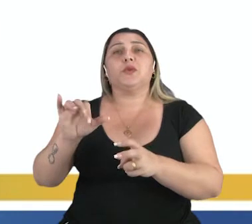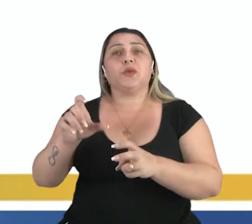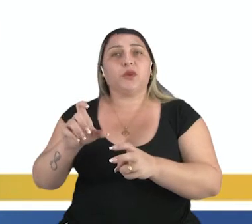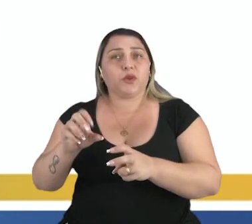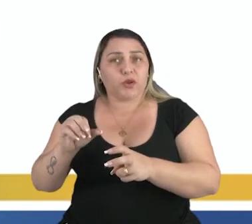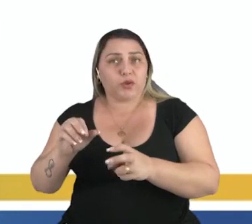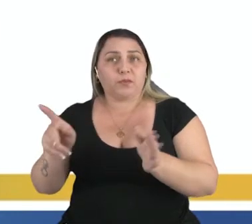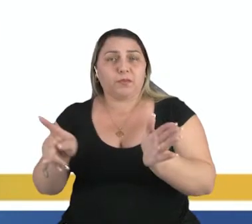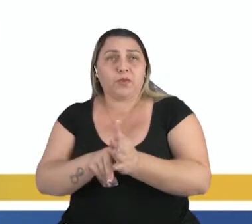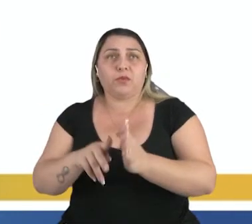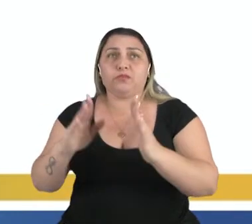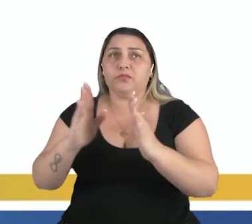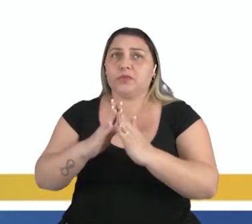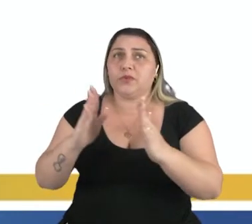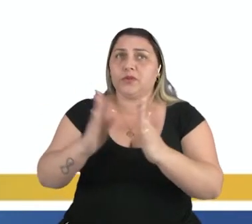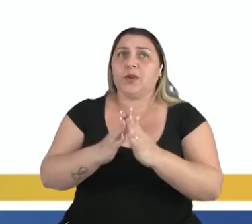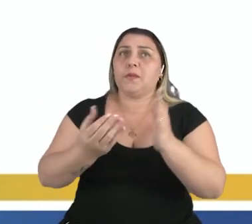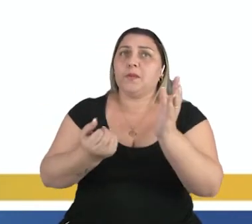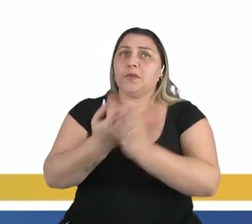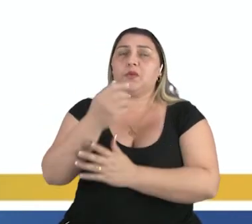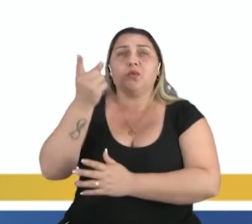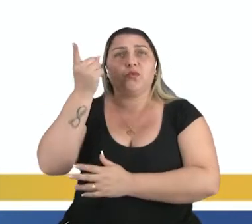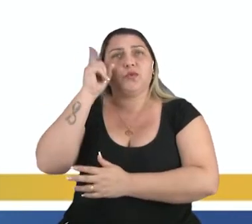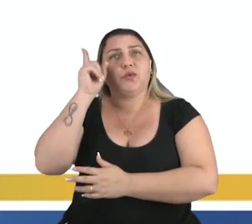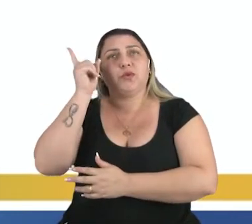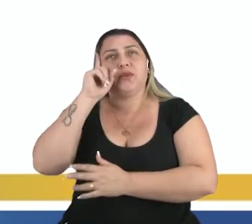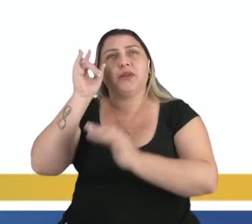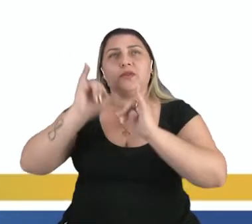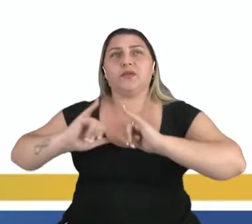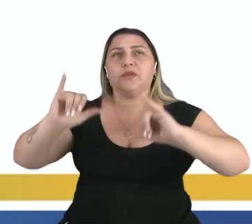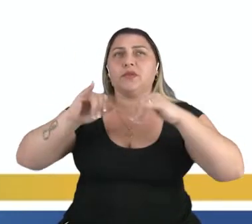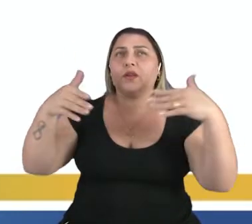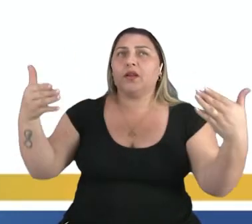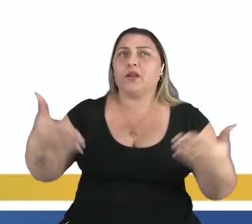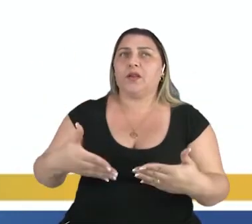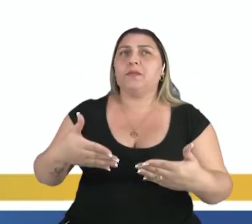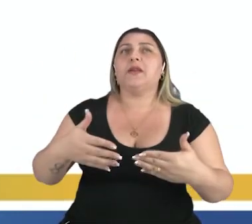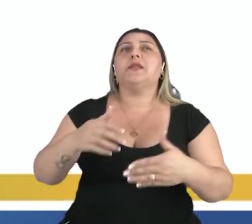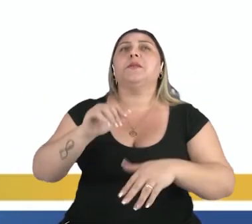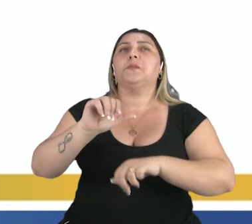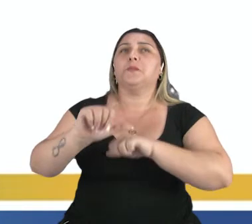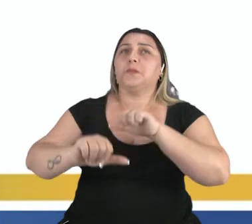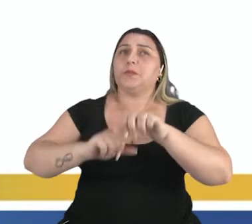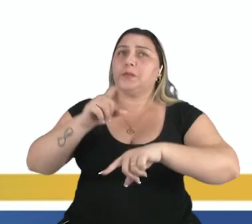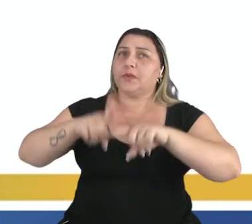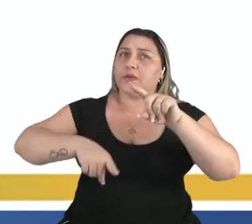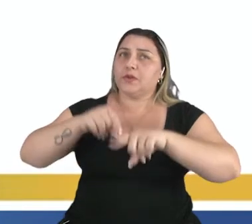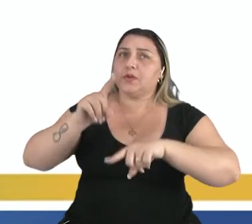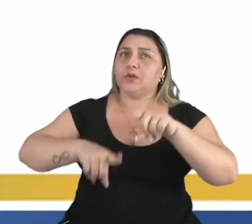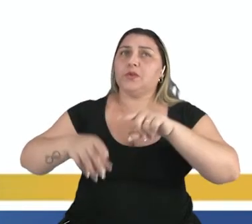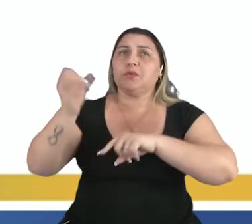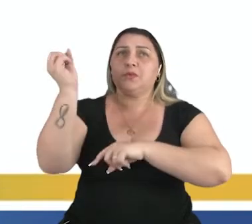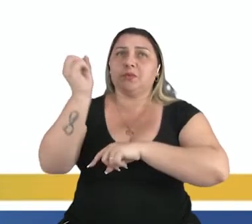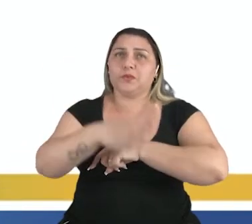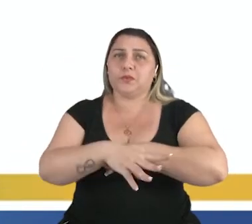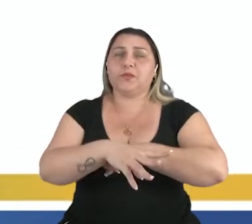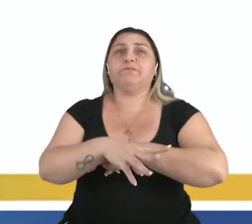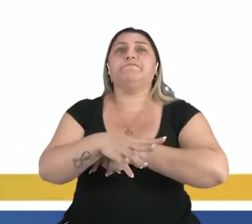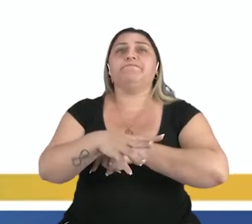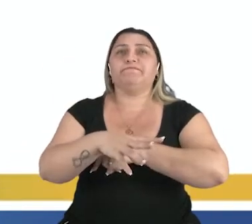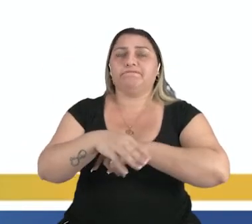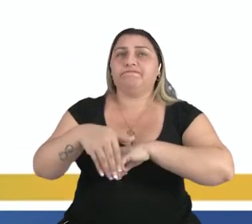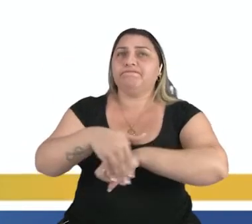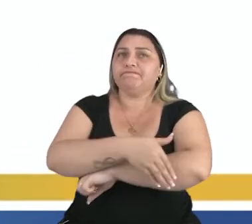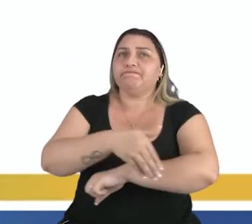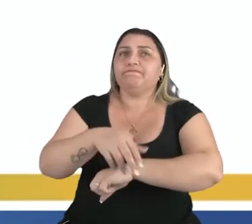ao lixo caseiro, aquele que produzimos no dia a dia. A informação agora passa do material jogado na